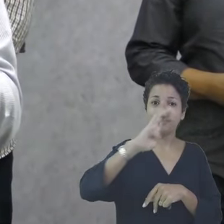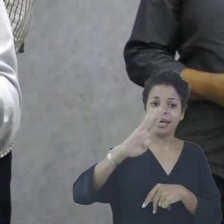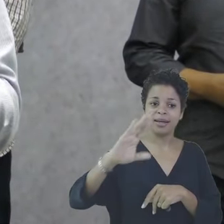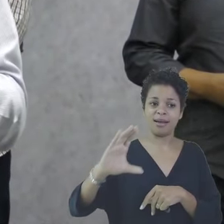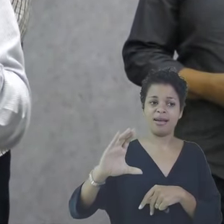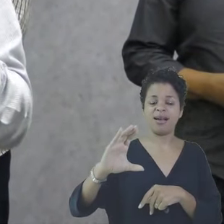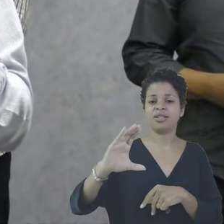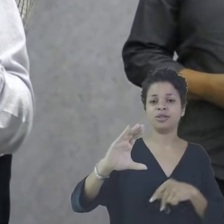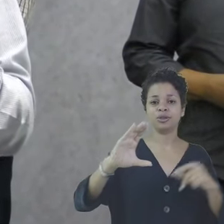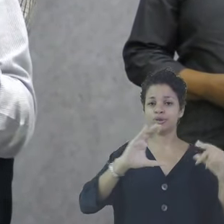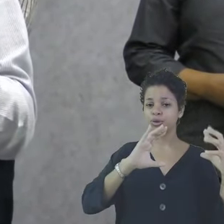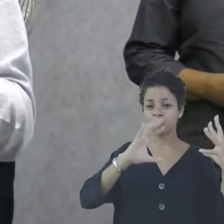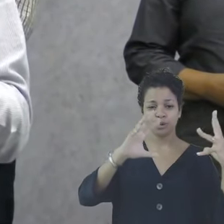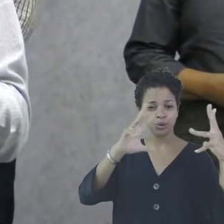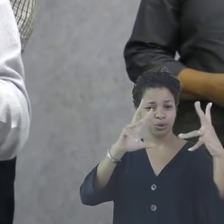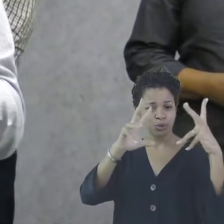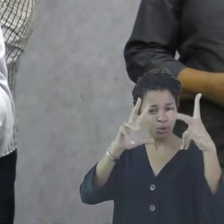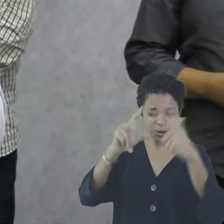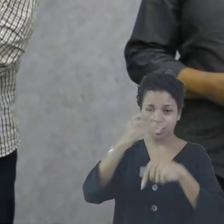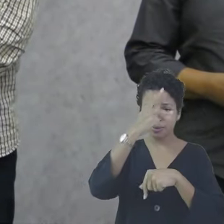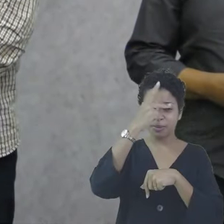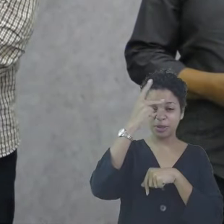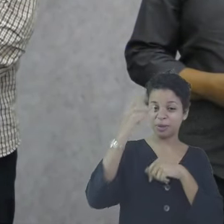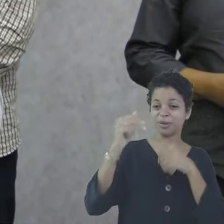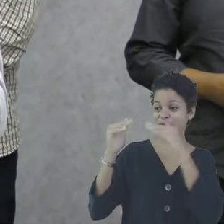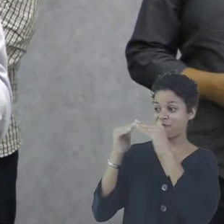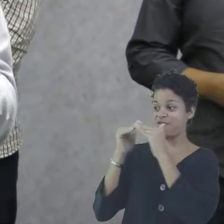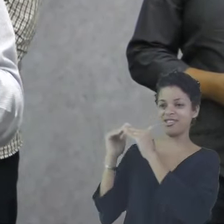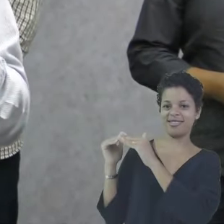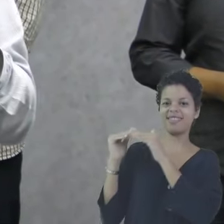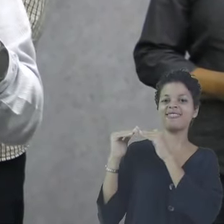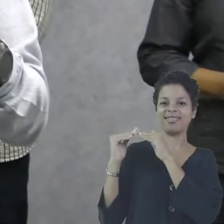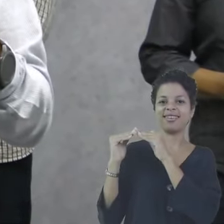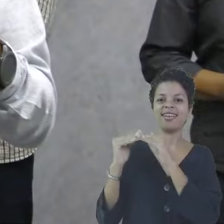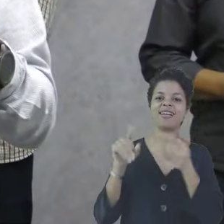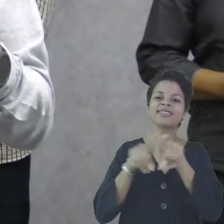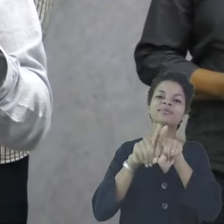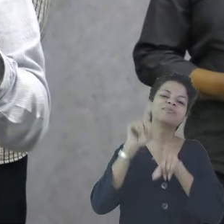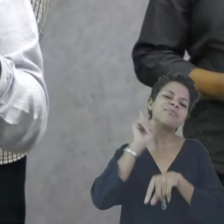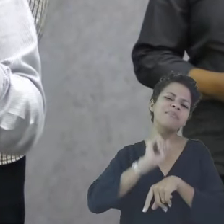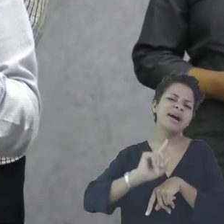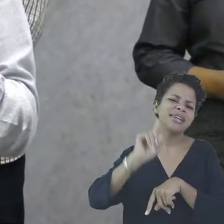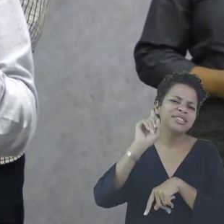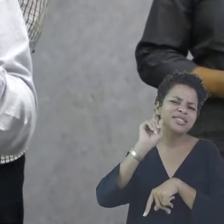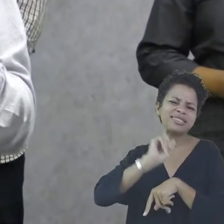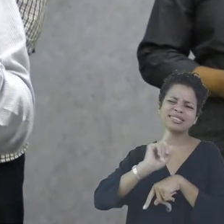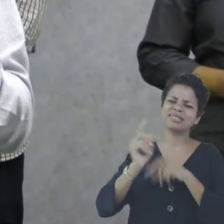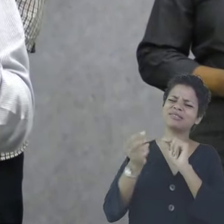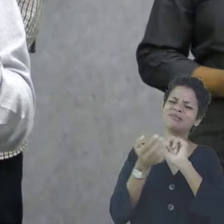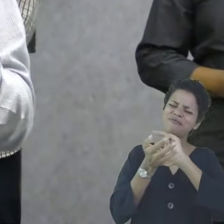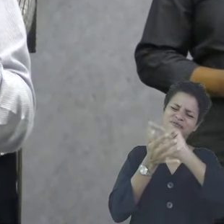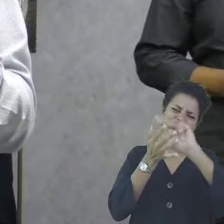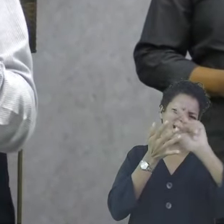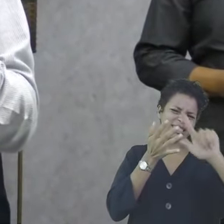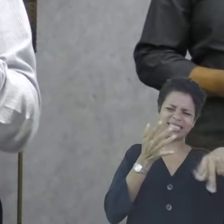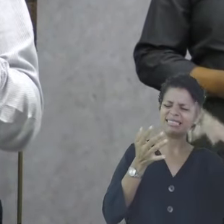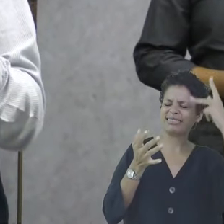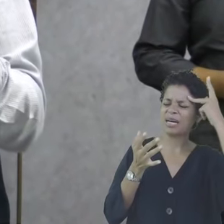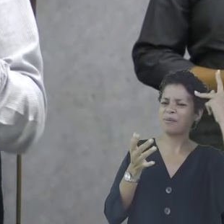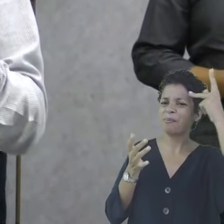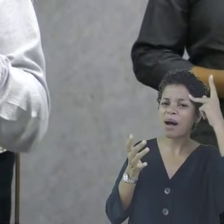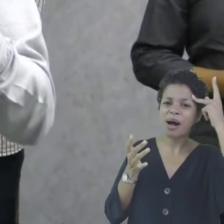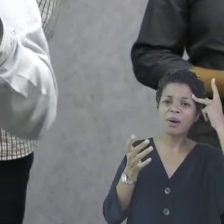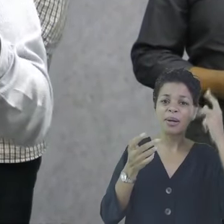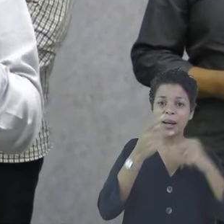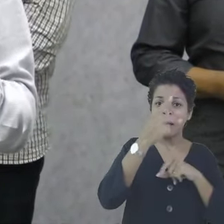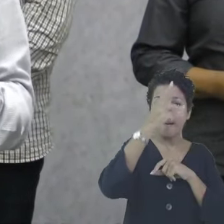São Bernardo, o pessoal aqui onde o Terceiro Ato está localizado, o pessoal de Varginha, Minas Gerais, Mongaguá, São Paulo, o